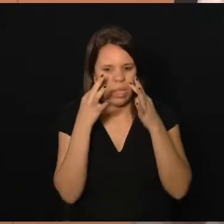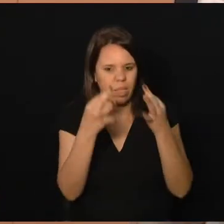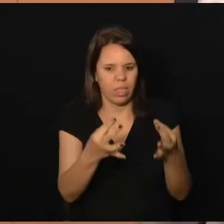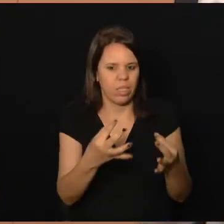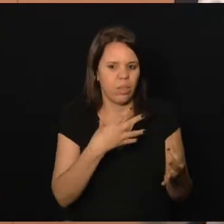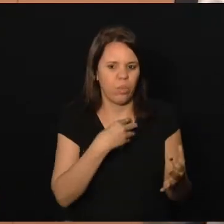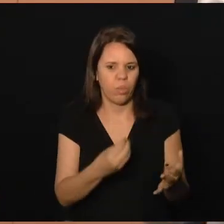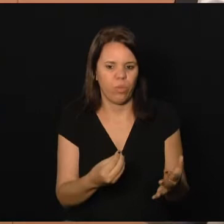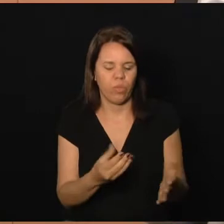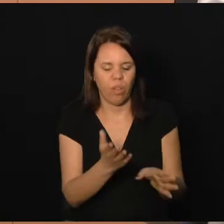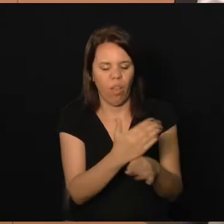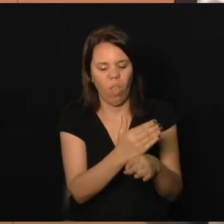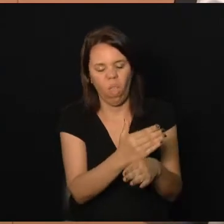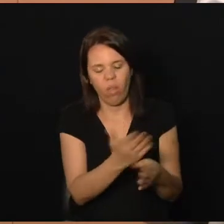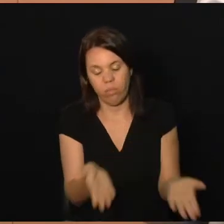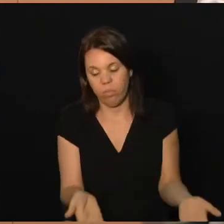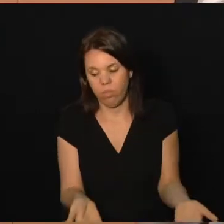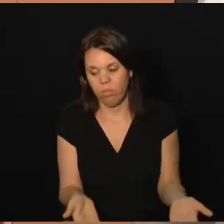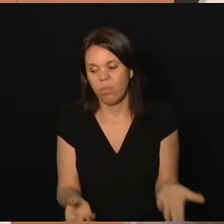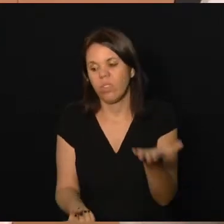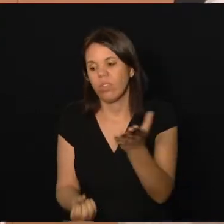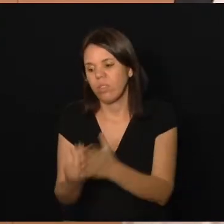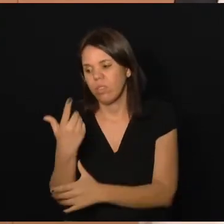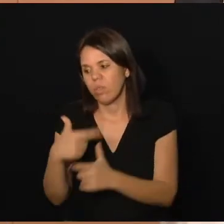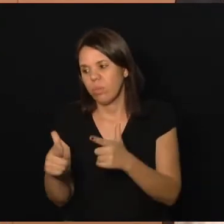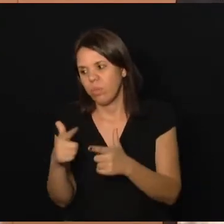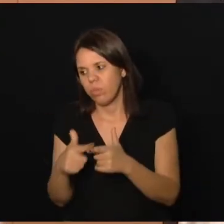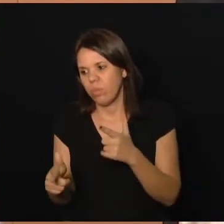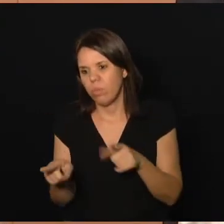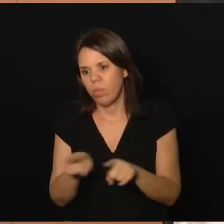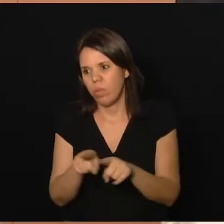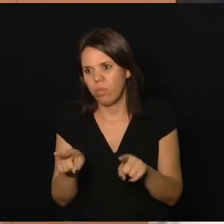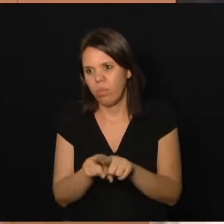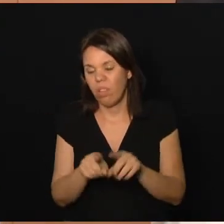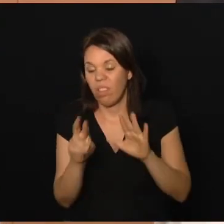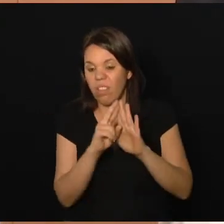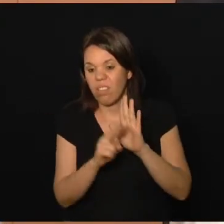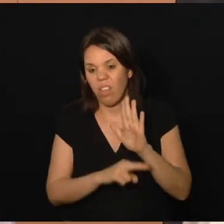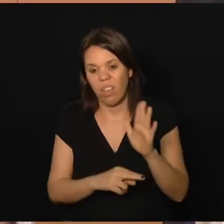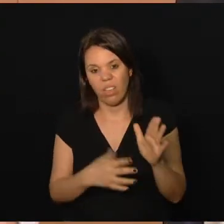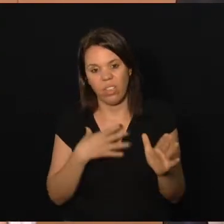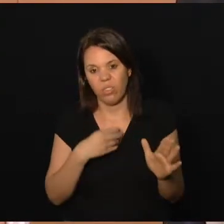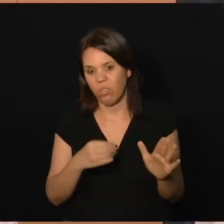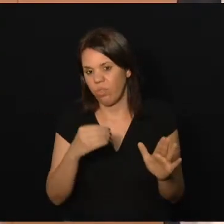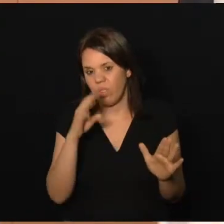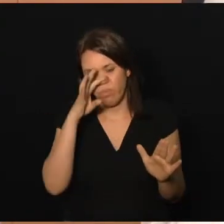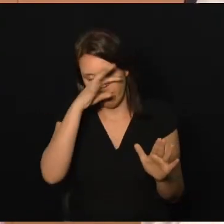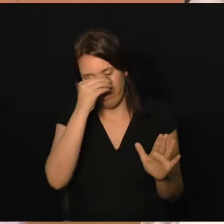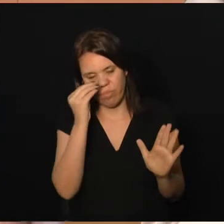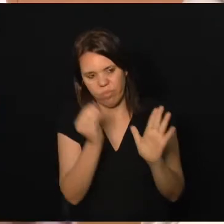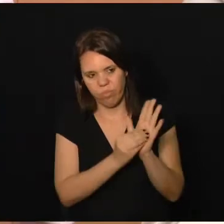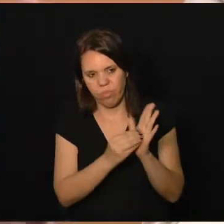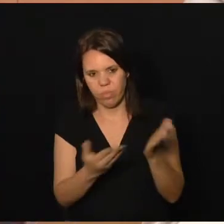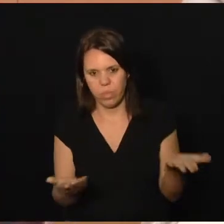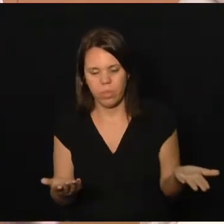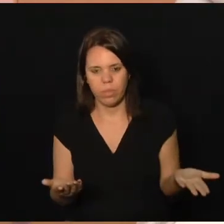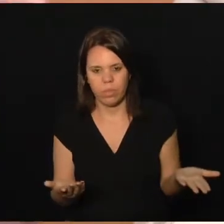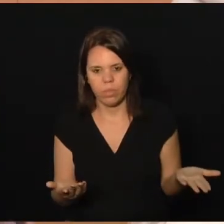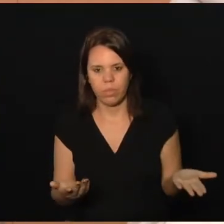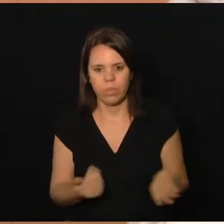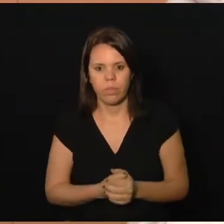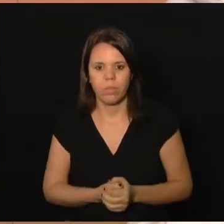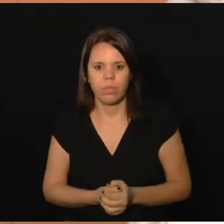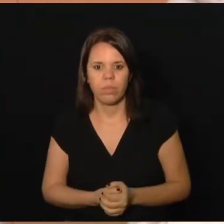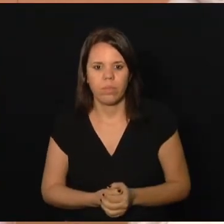E dessa crise em relação à questão da autoridade, né? Essa perda vamos dizer, da credibilidade